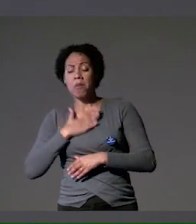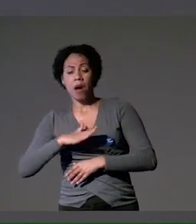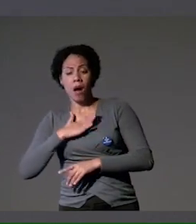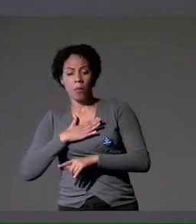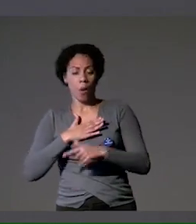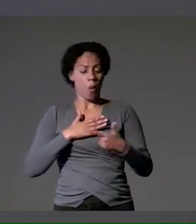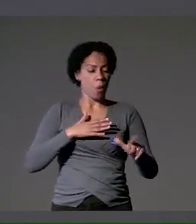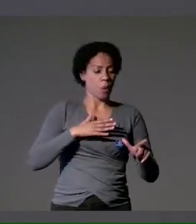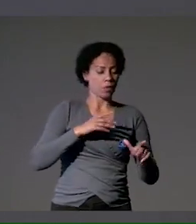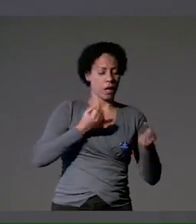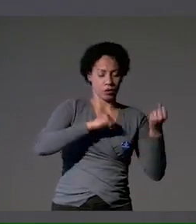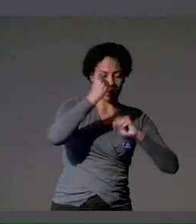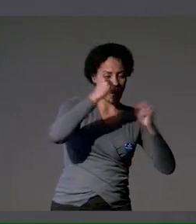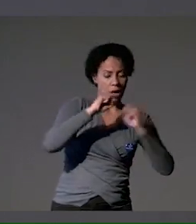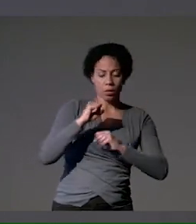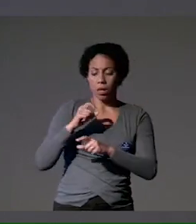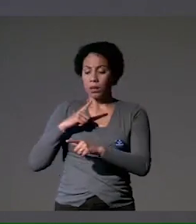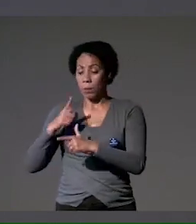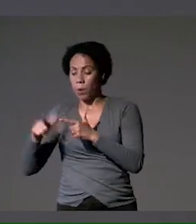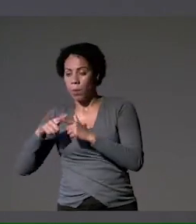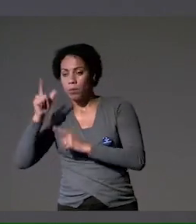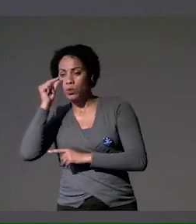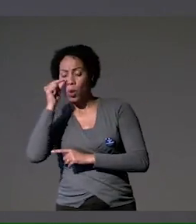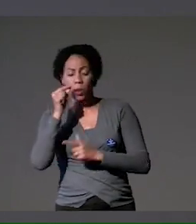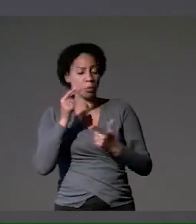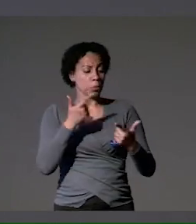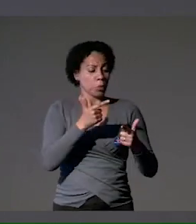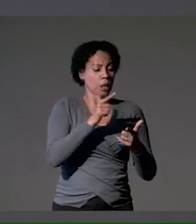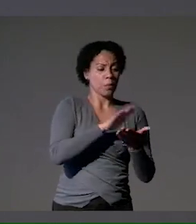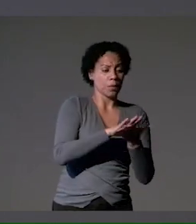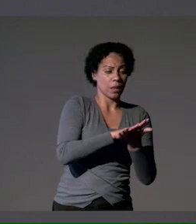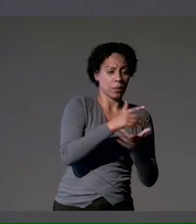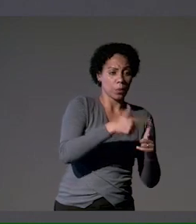têm problema de sono. Então, é muito difícil você falar de